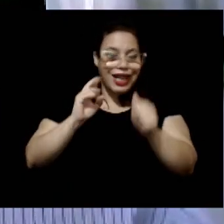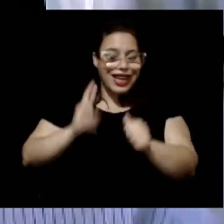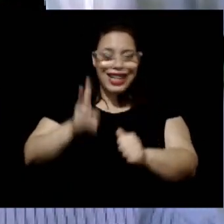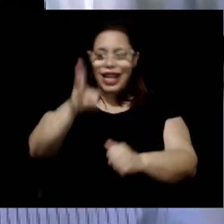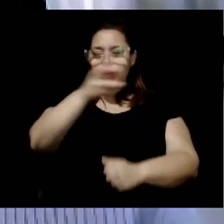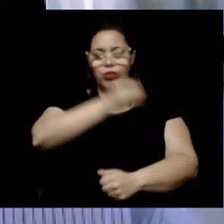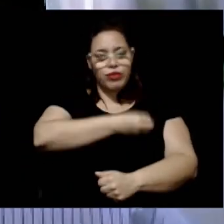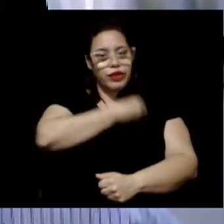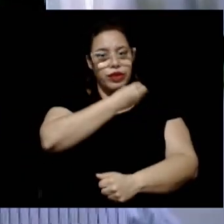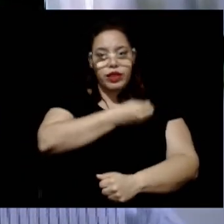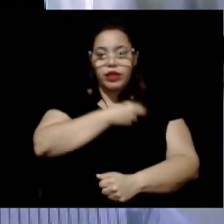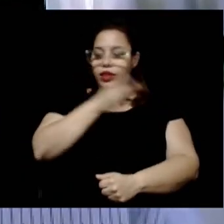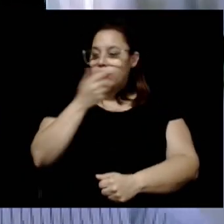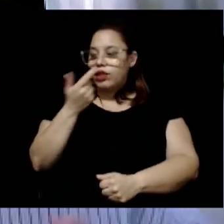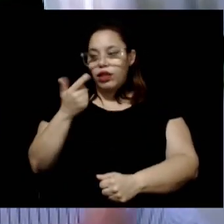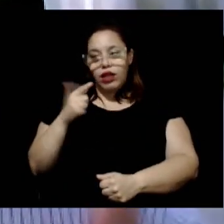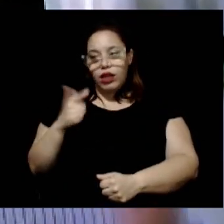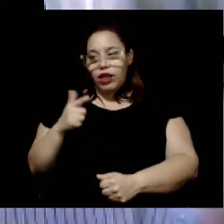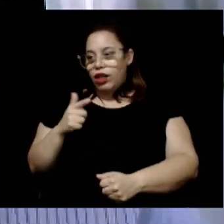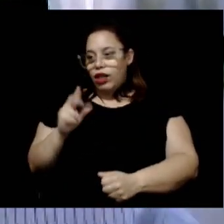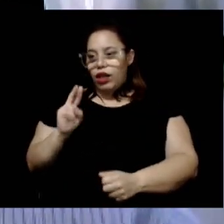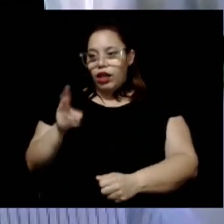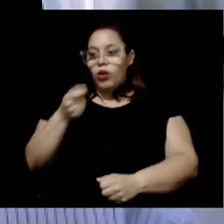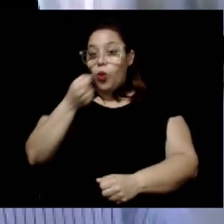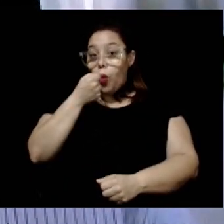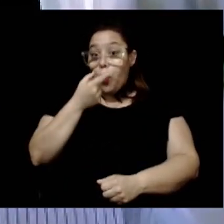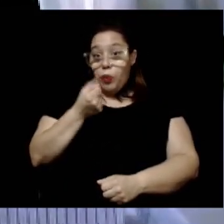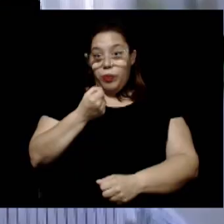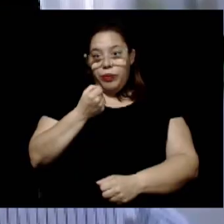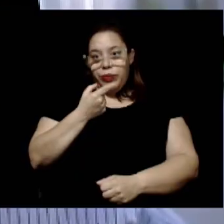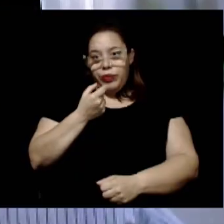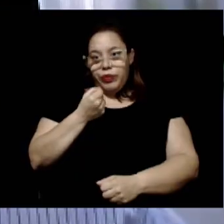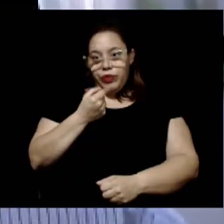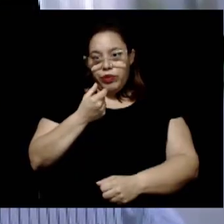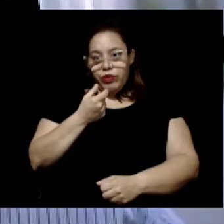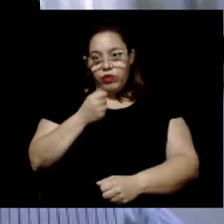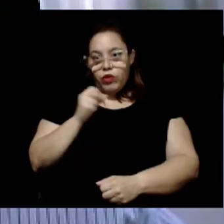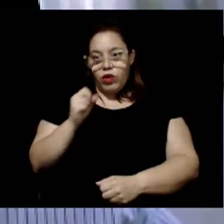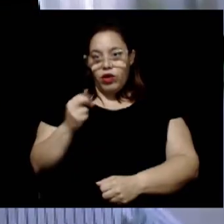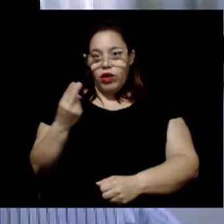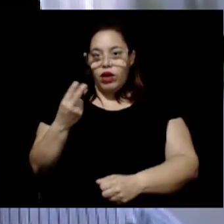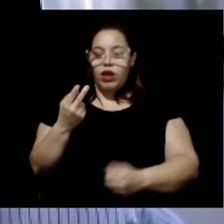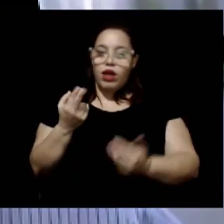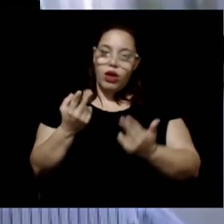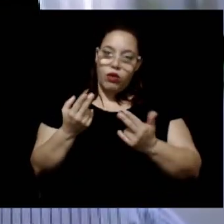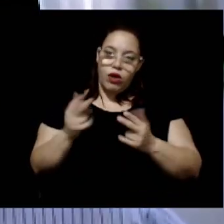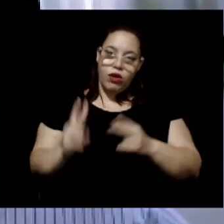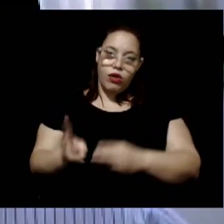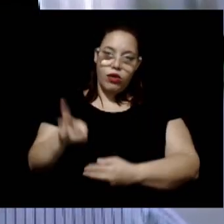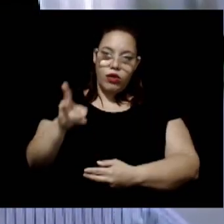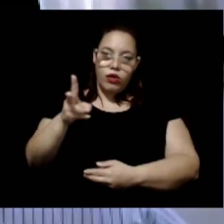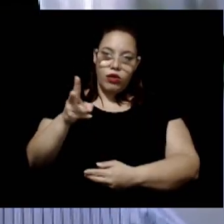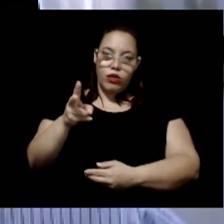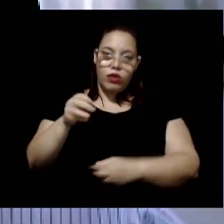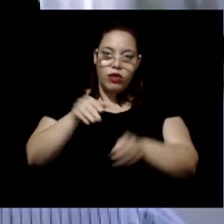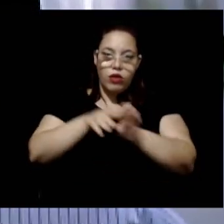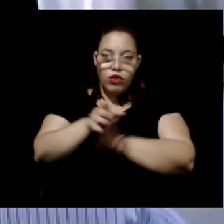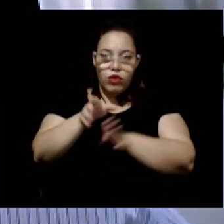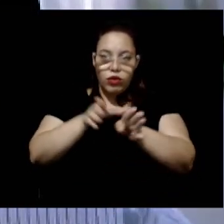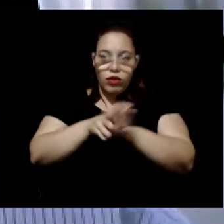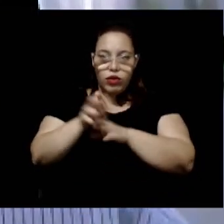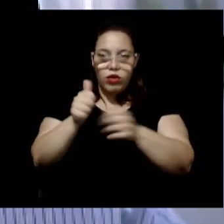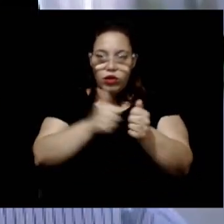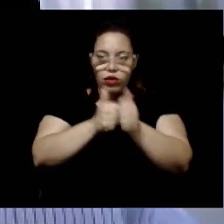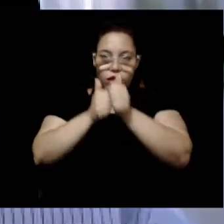sempre com medicamento e os mesmos ao longo do tempo. O que a gente aconselha? Acompanhamento médico